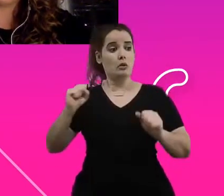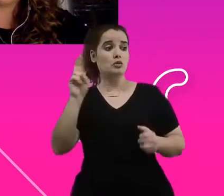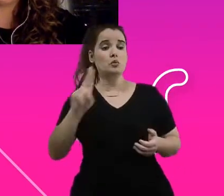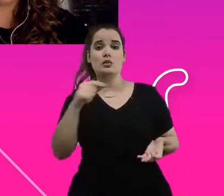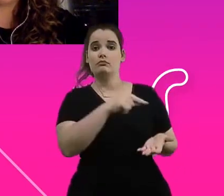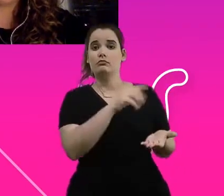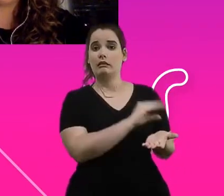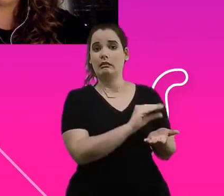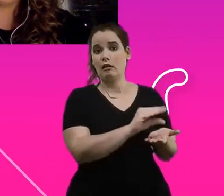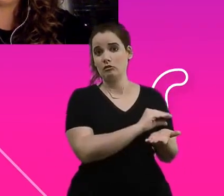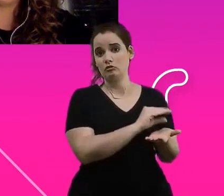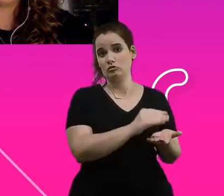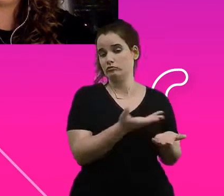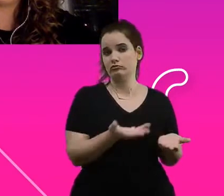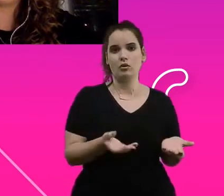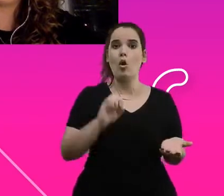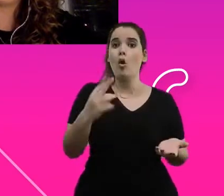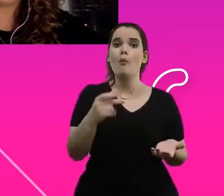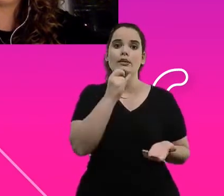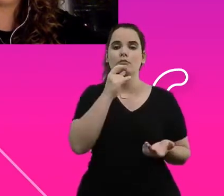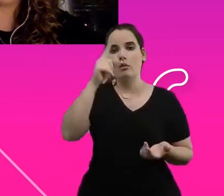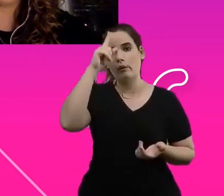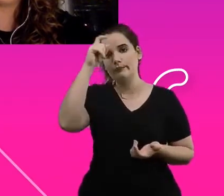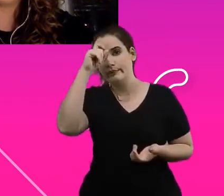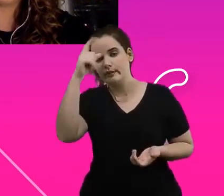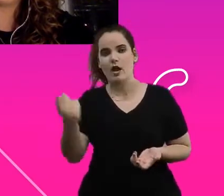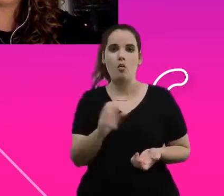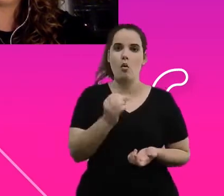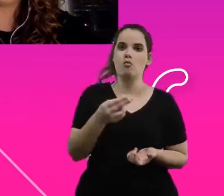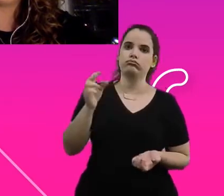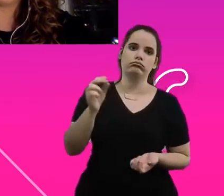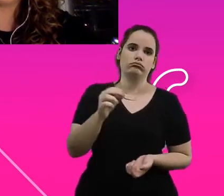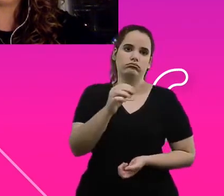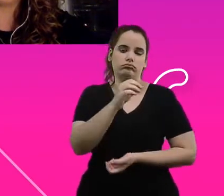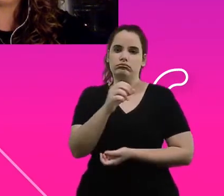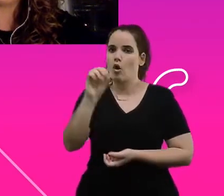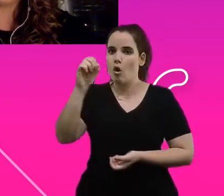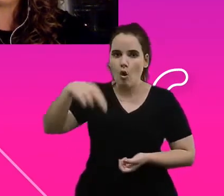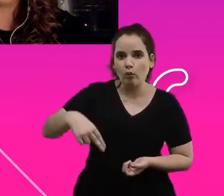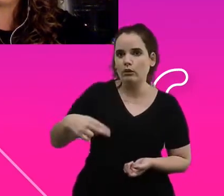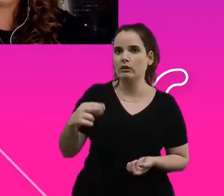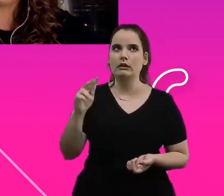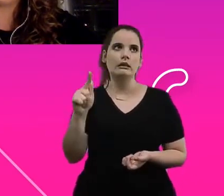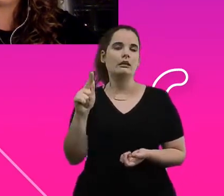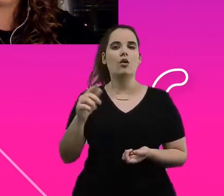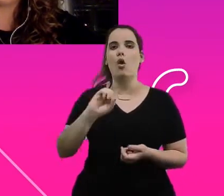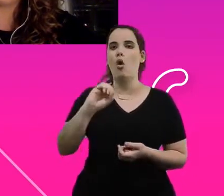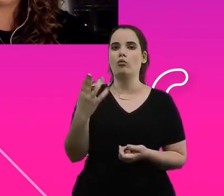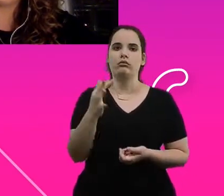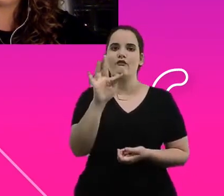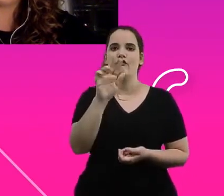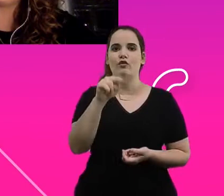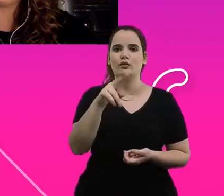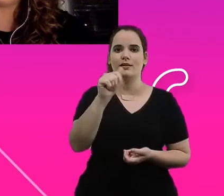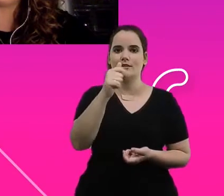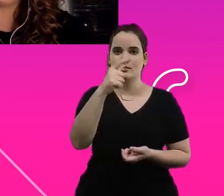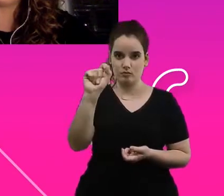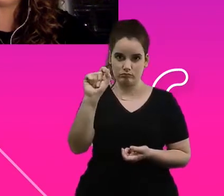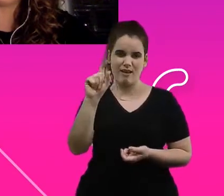como um hospital, ou uma ONG ou uma fundação. Portanto, aqui é um uso muito mais